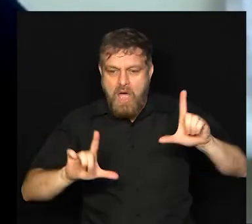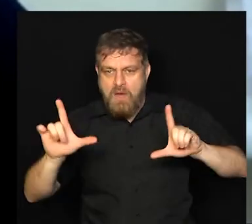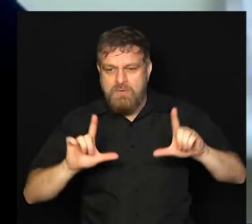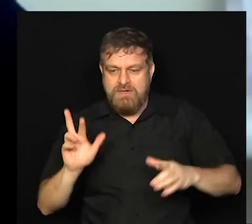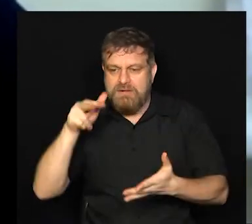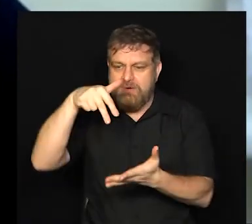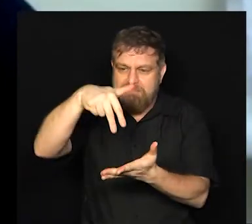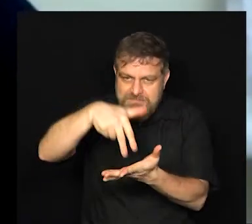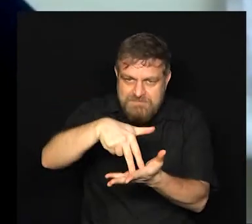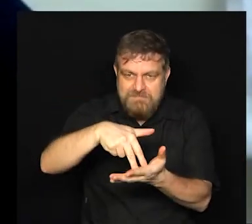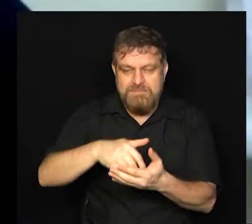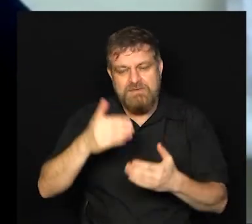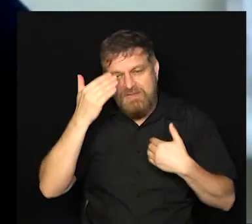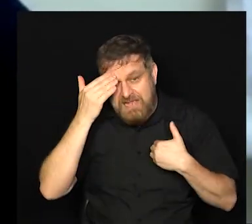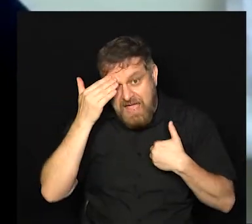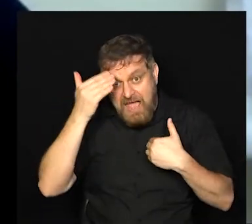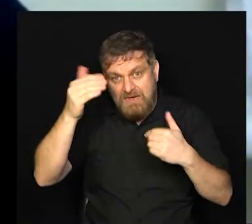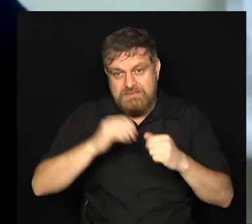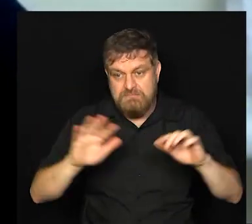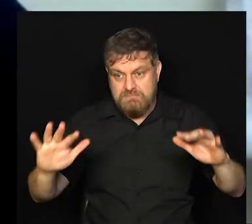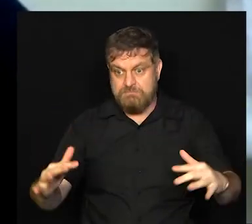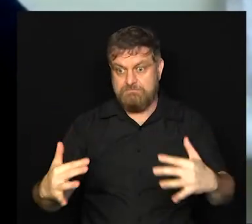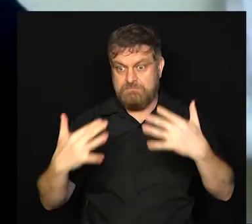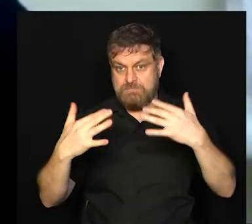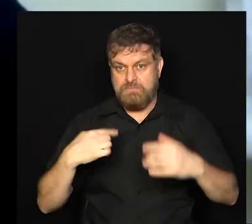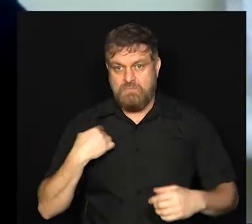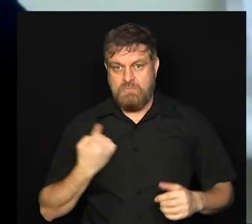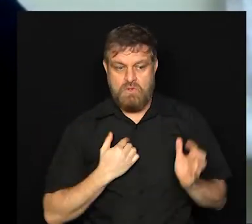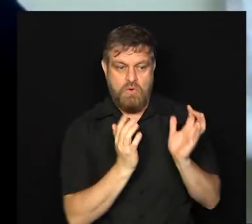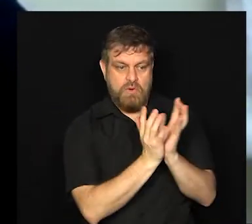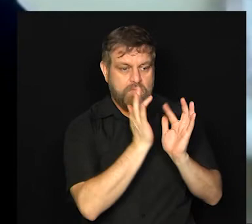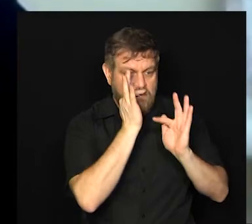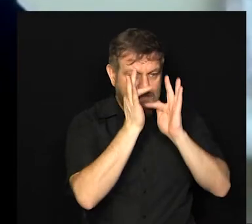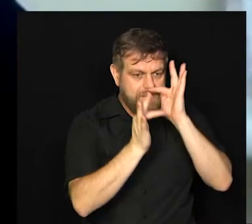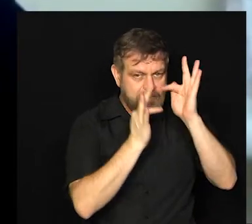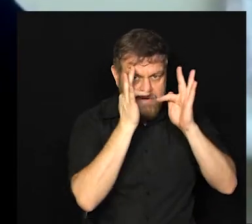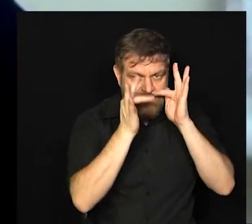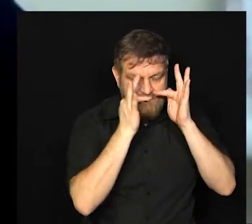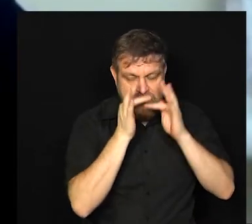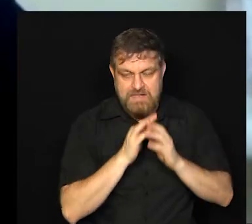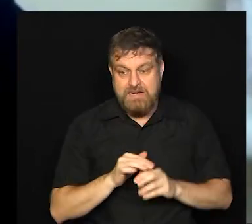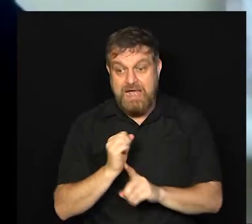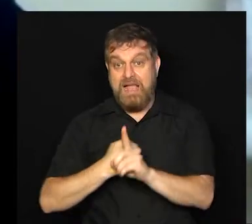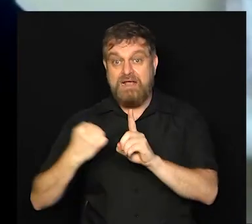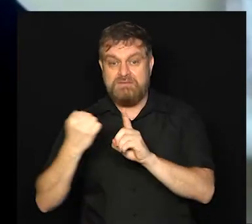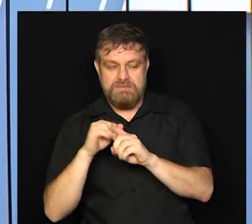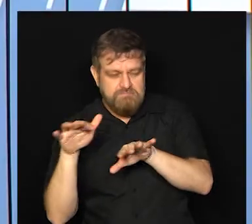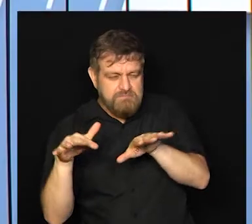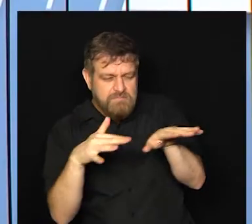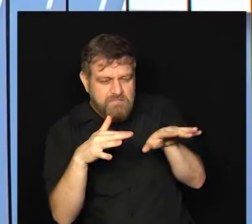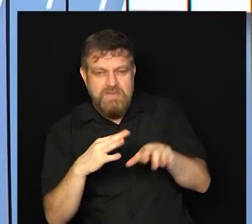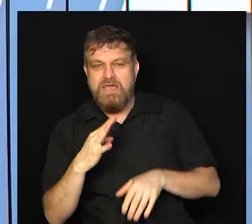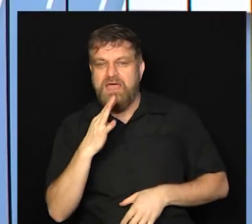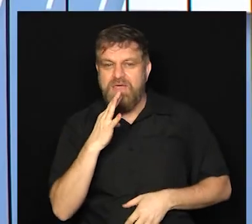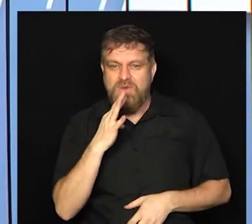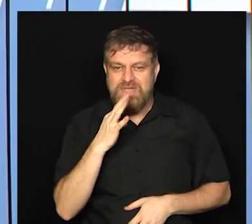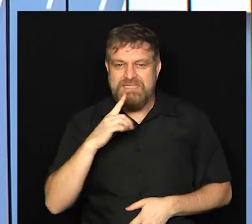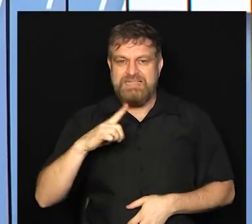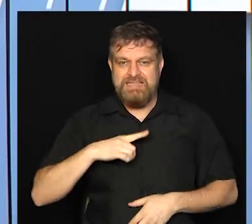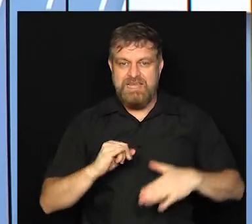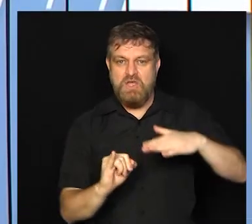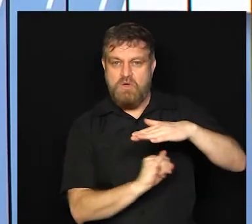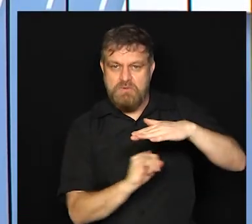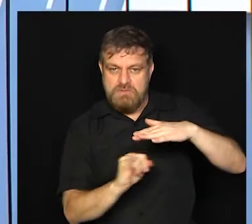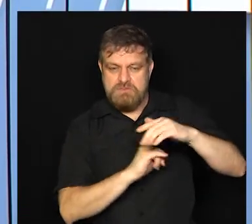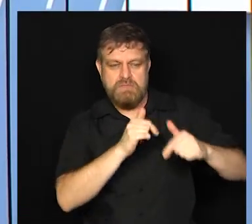e eu agradeço a visibilidade que você dá para o nosso trabalho, né? É importante a sociedade saber que existe uma